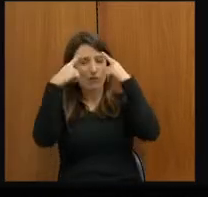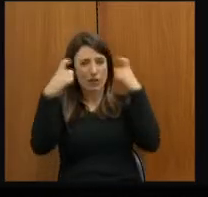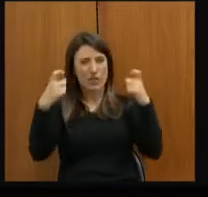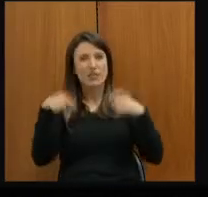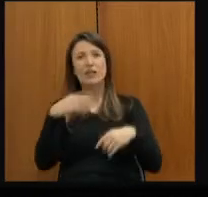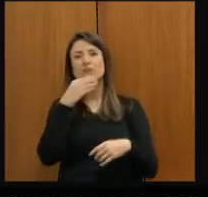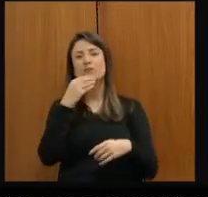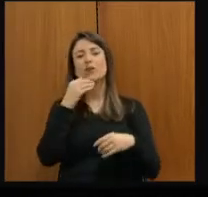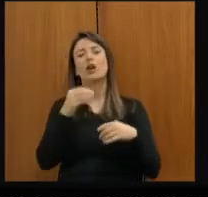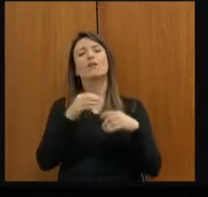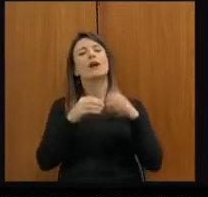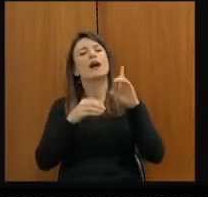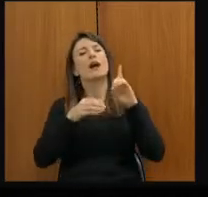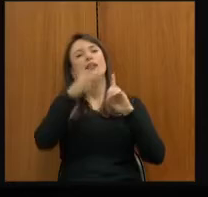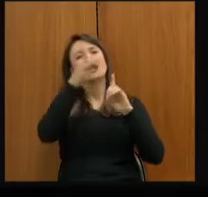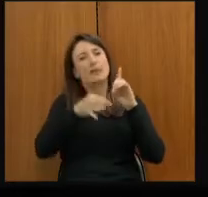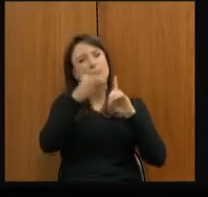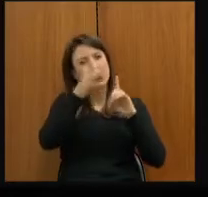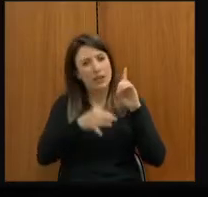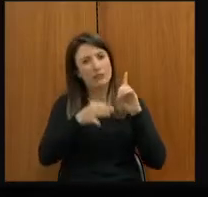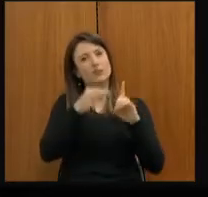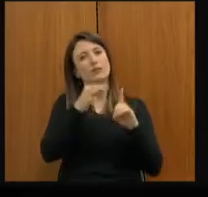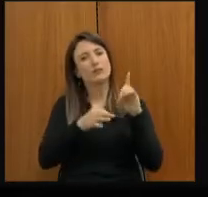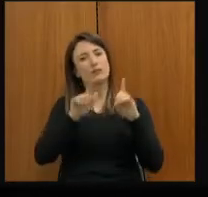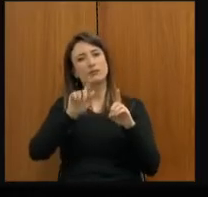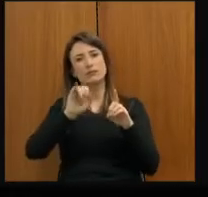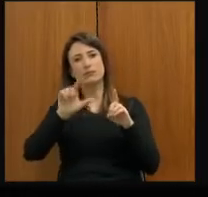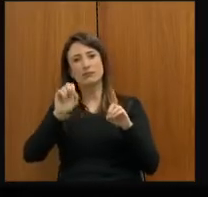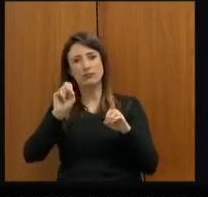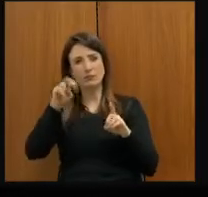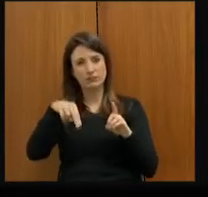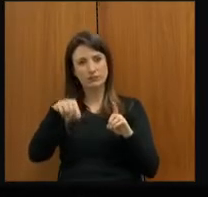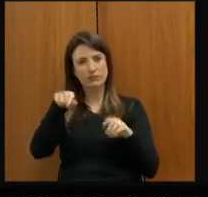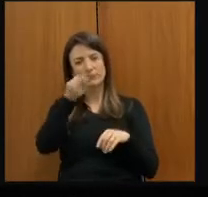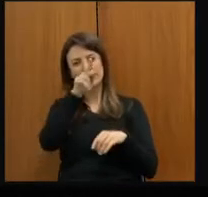Lemes nosso Presidente a falar é dele